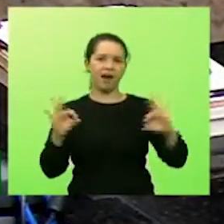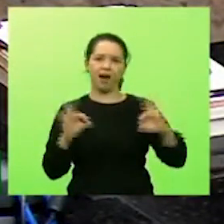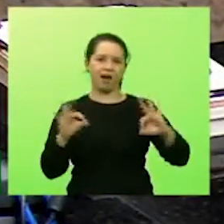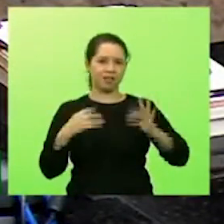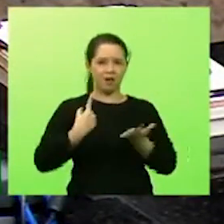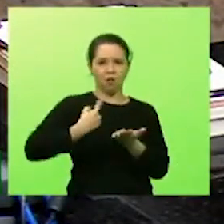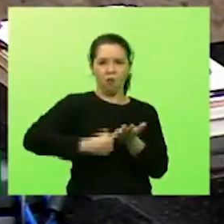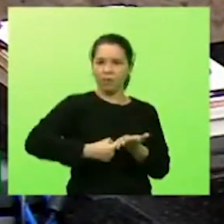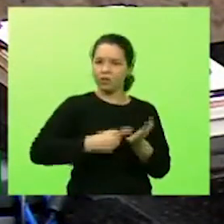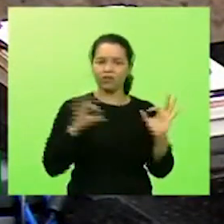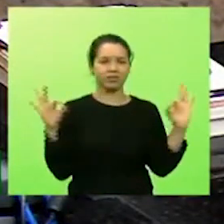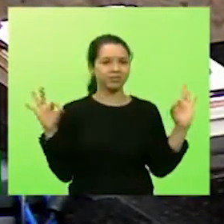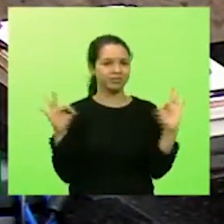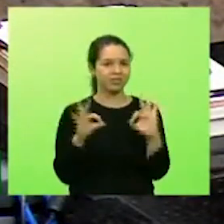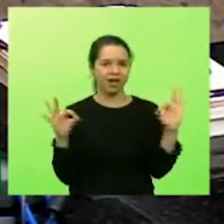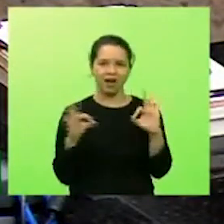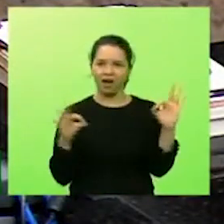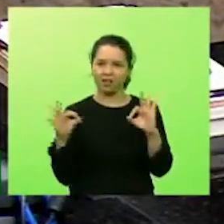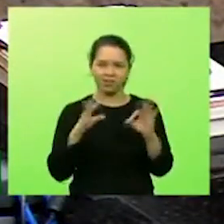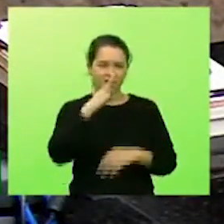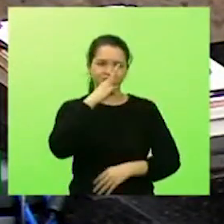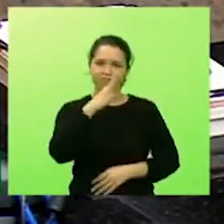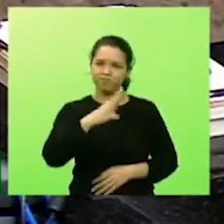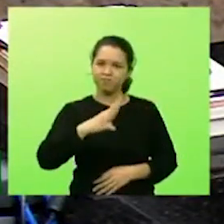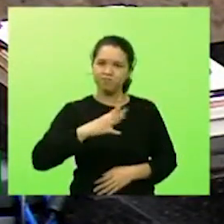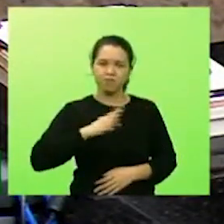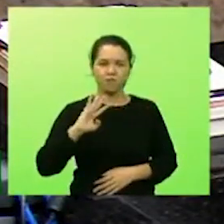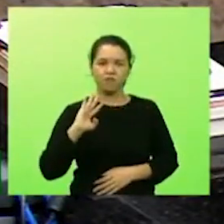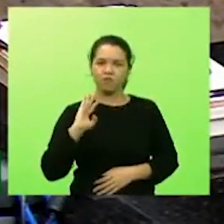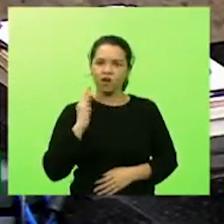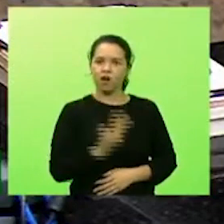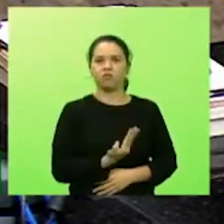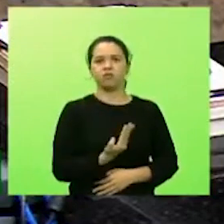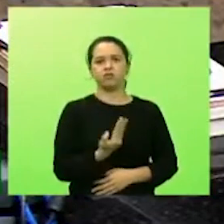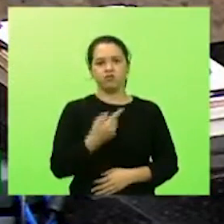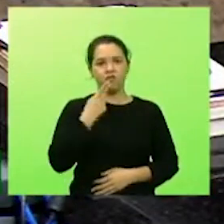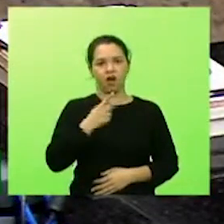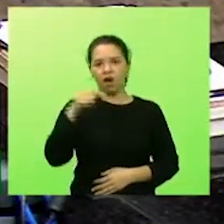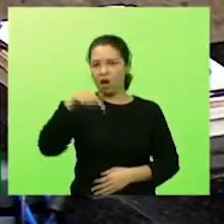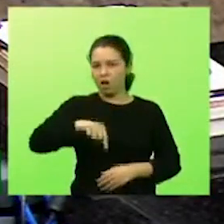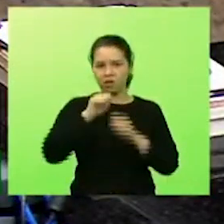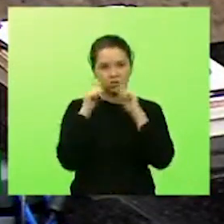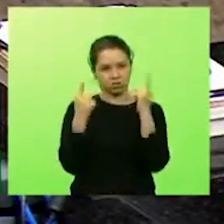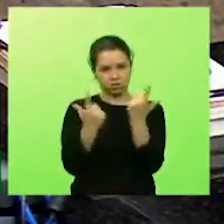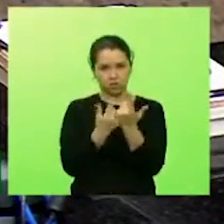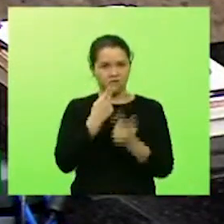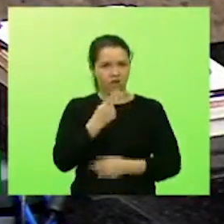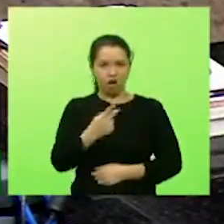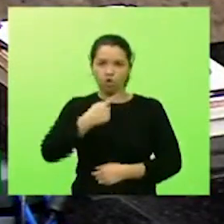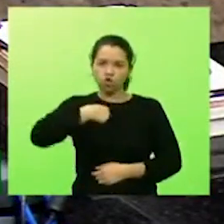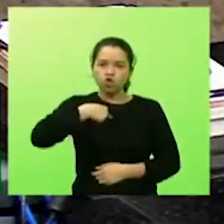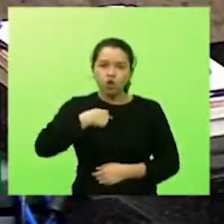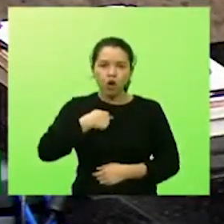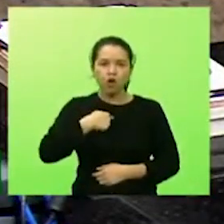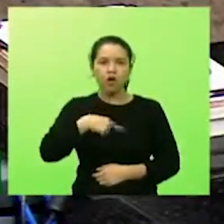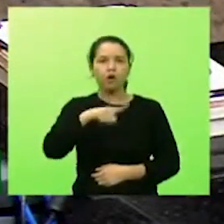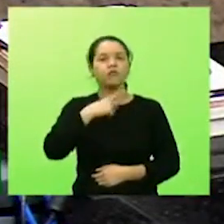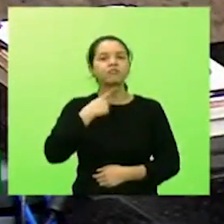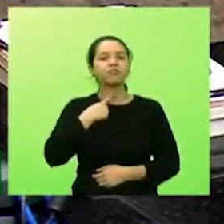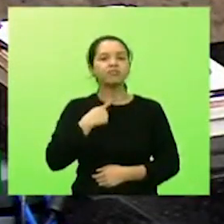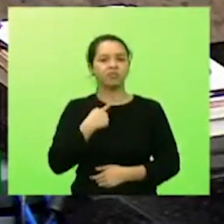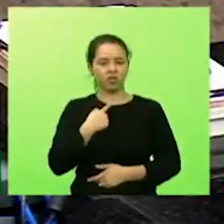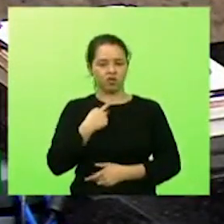uma ofensa que esse argumento seja usado contra essa casa e dizer que os nossos motivos para prosseguir